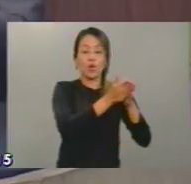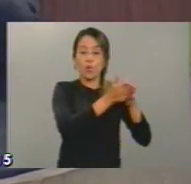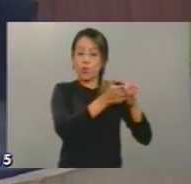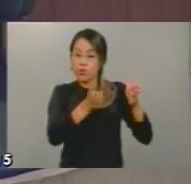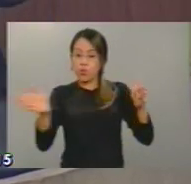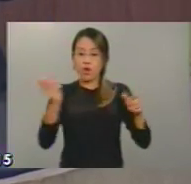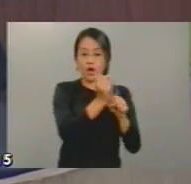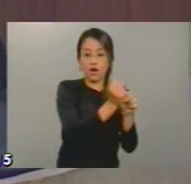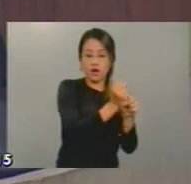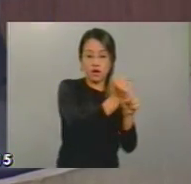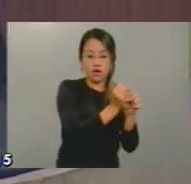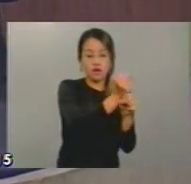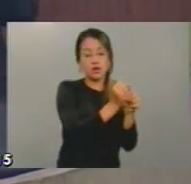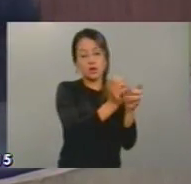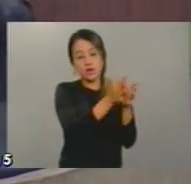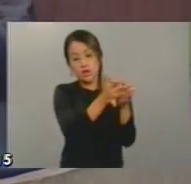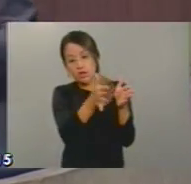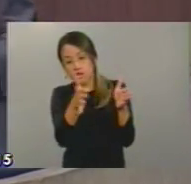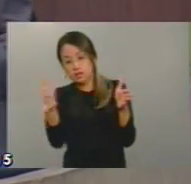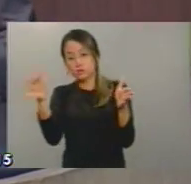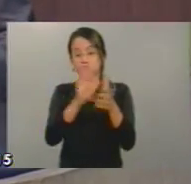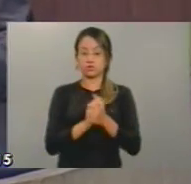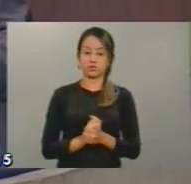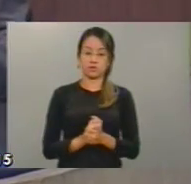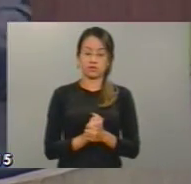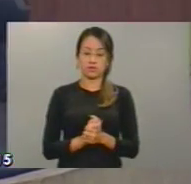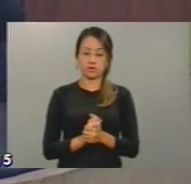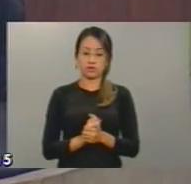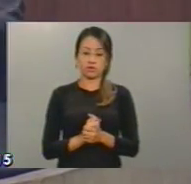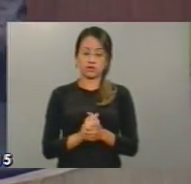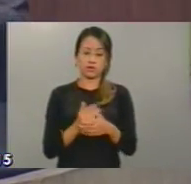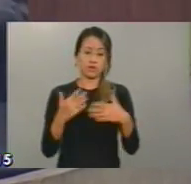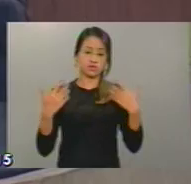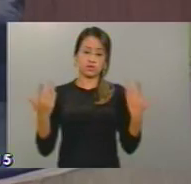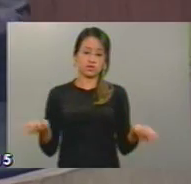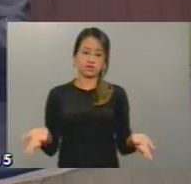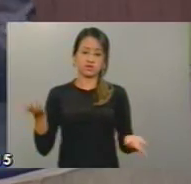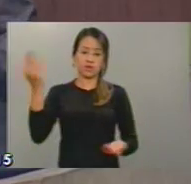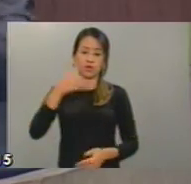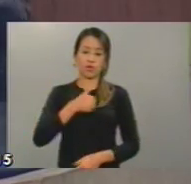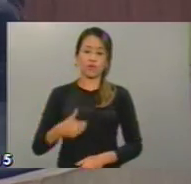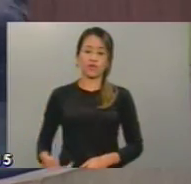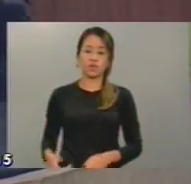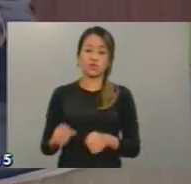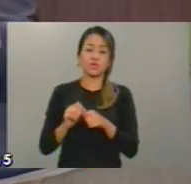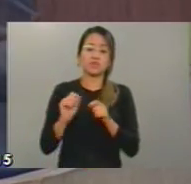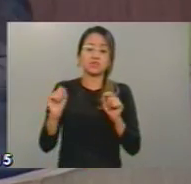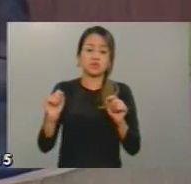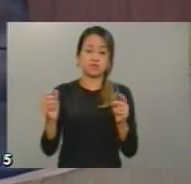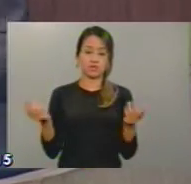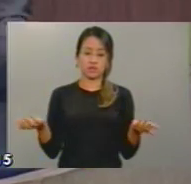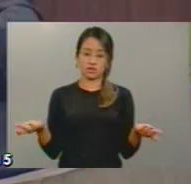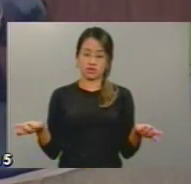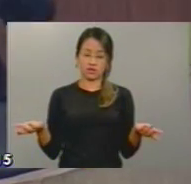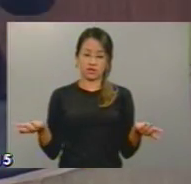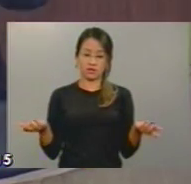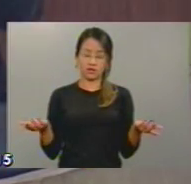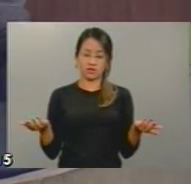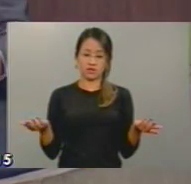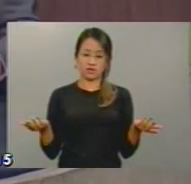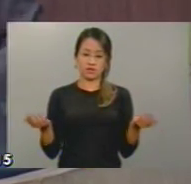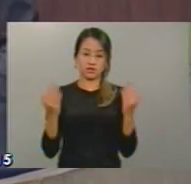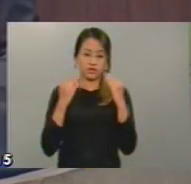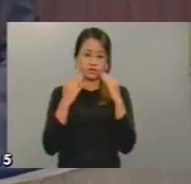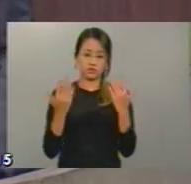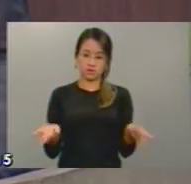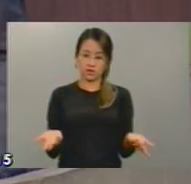Portanto, eu não sei mais o que é que o governador Camilo Santana está a esperar.